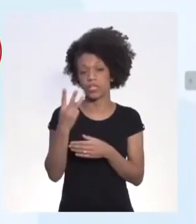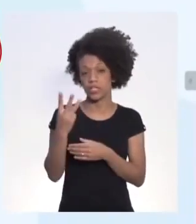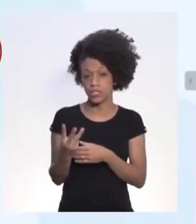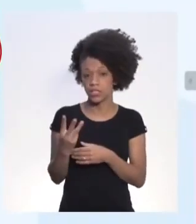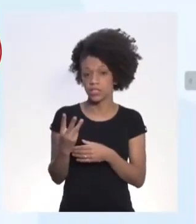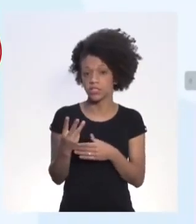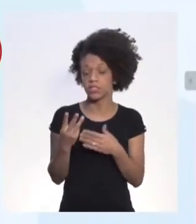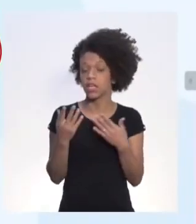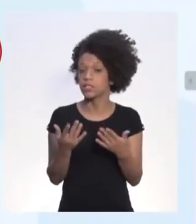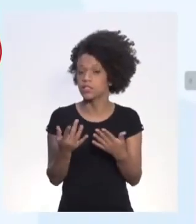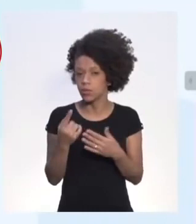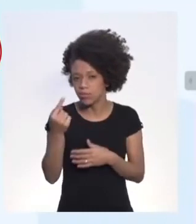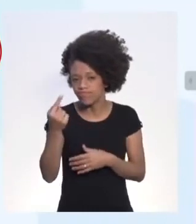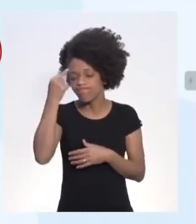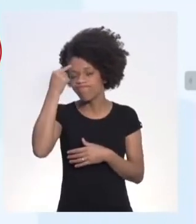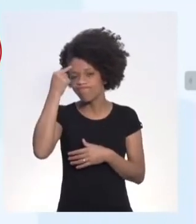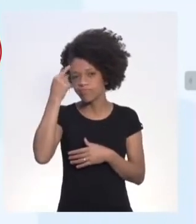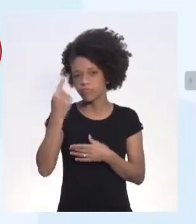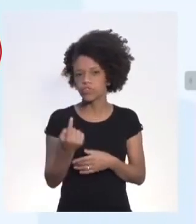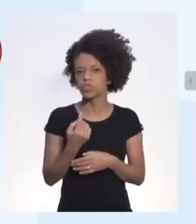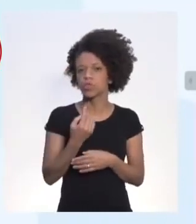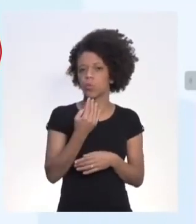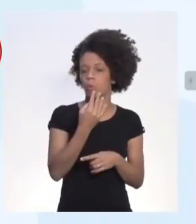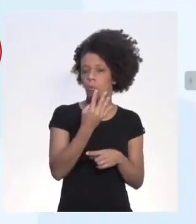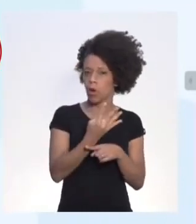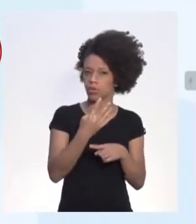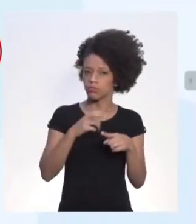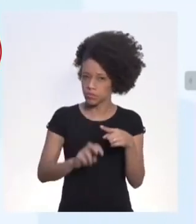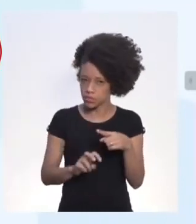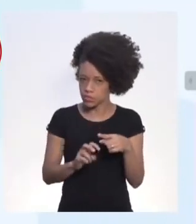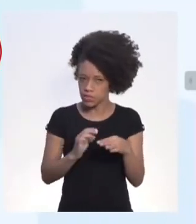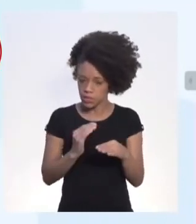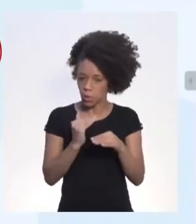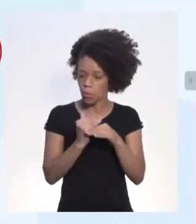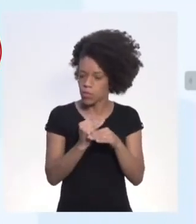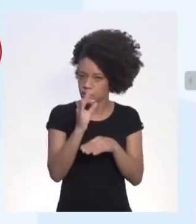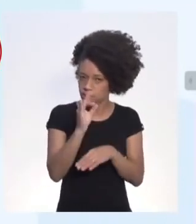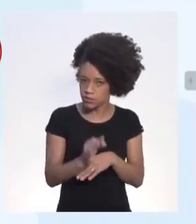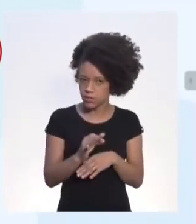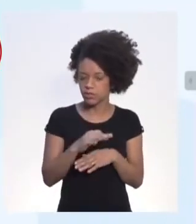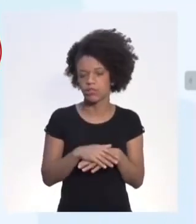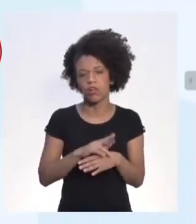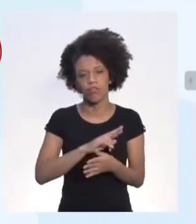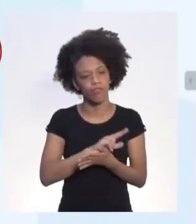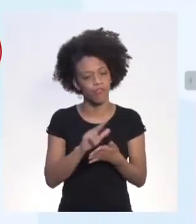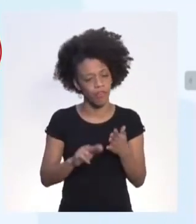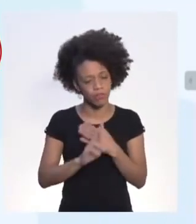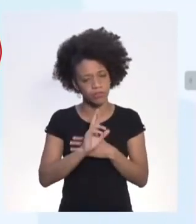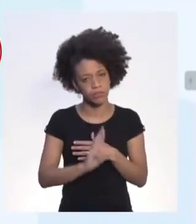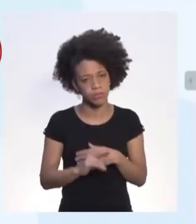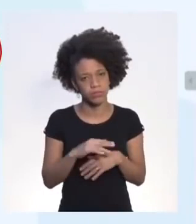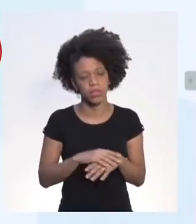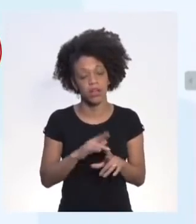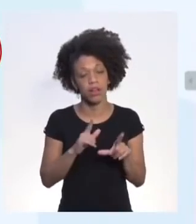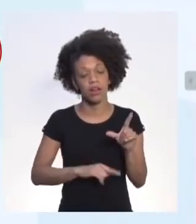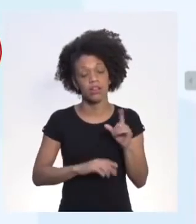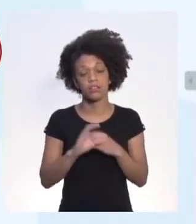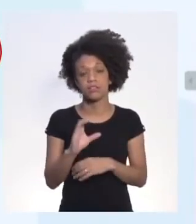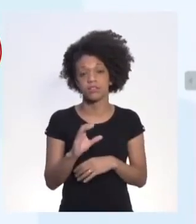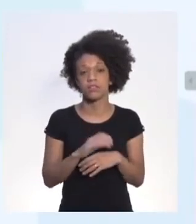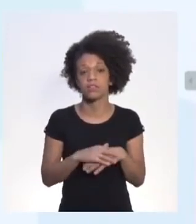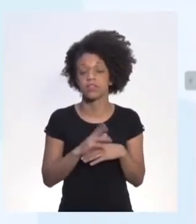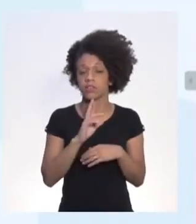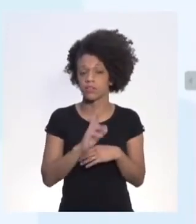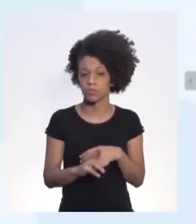Então, essa ideia aí do 4/5, ela se encaixaria certamente, como a maioria colocou aí, na letra C, que seria